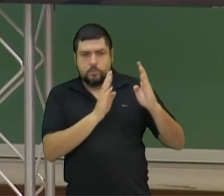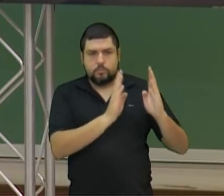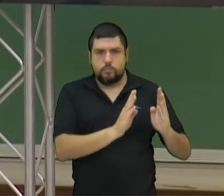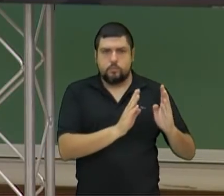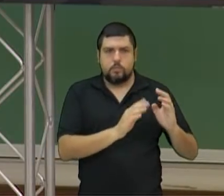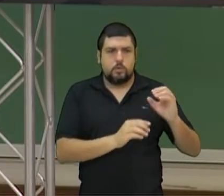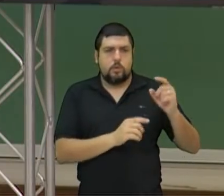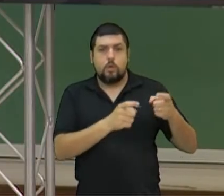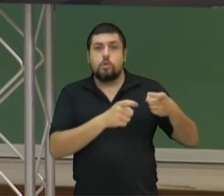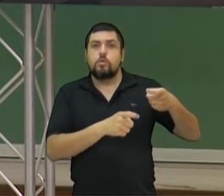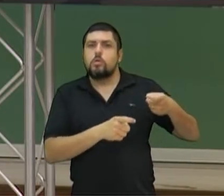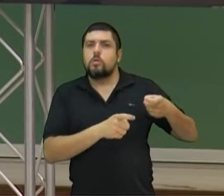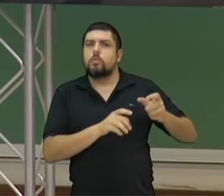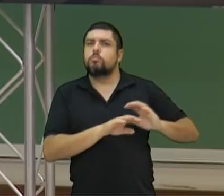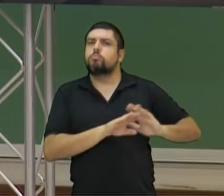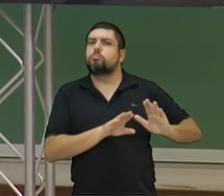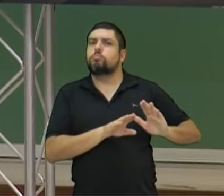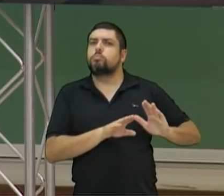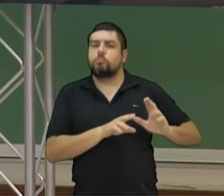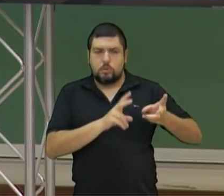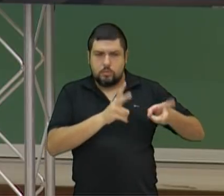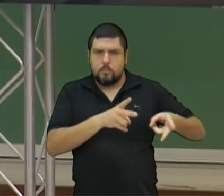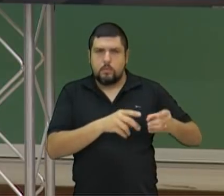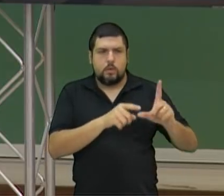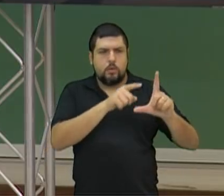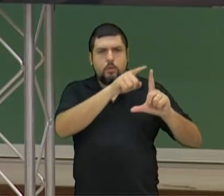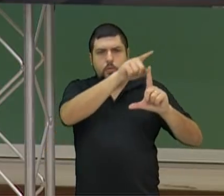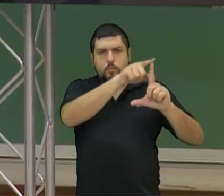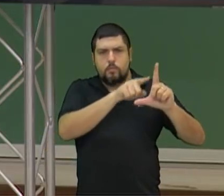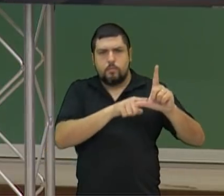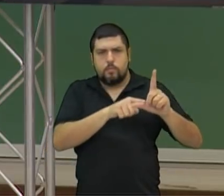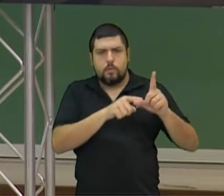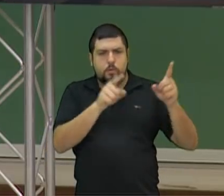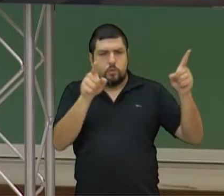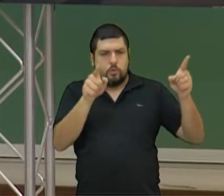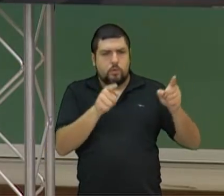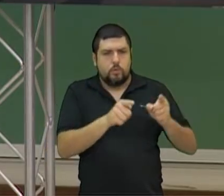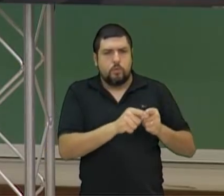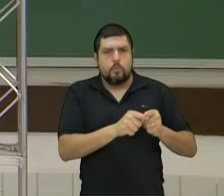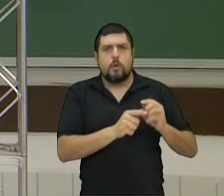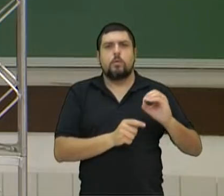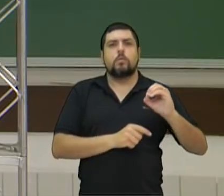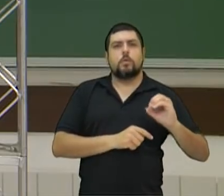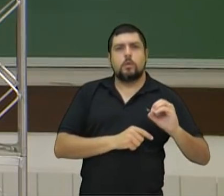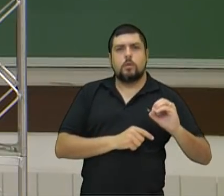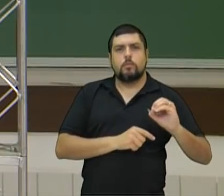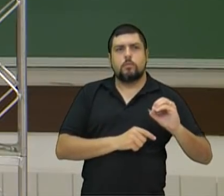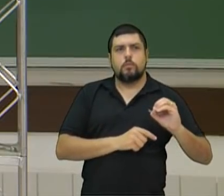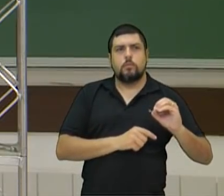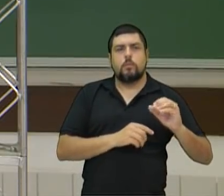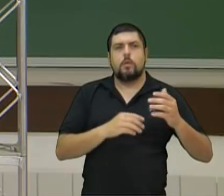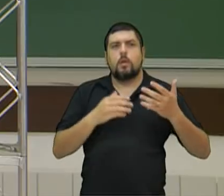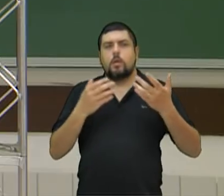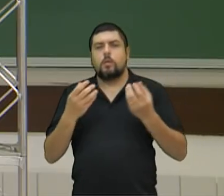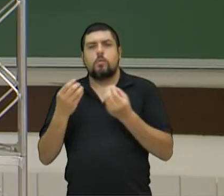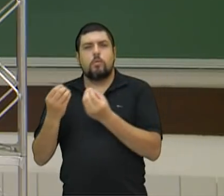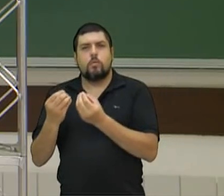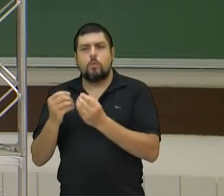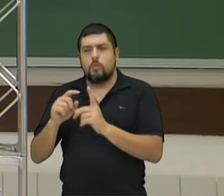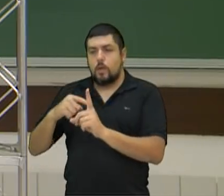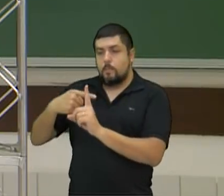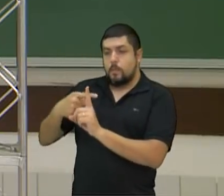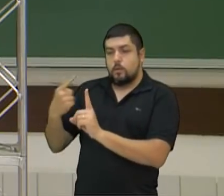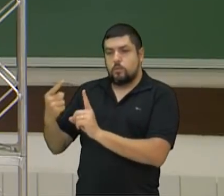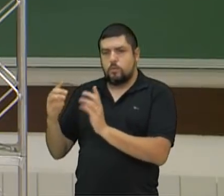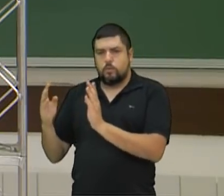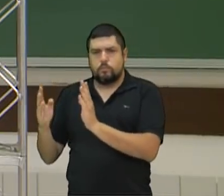zero. Se fosse deslocado para a direita ou para a esquerda, eu ia somar ou subtrair algum número ali dentro do módulo. Então, coloquei